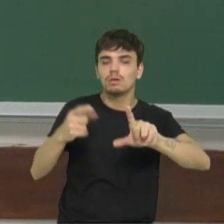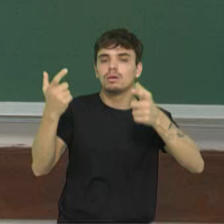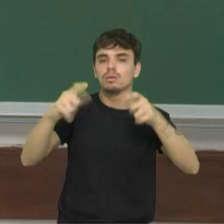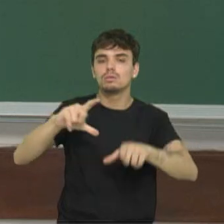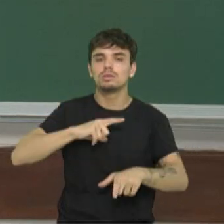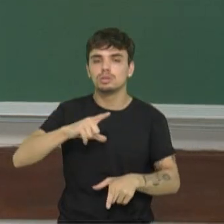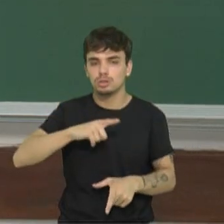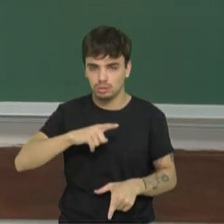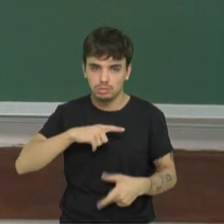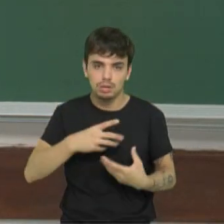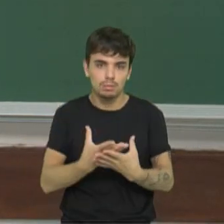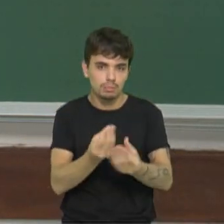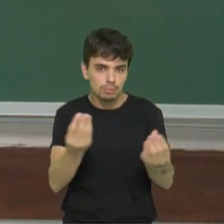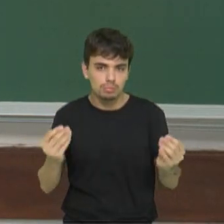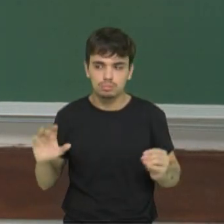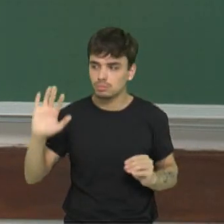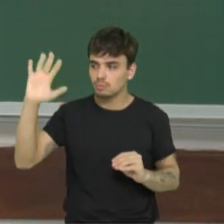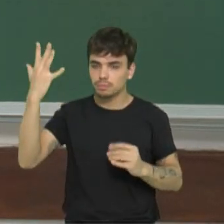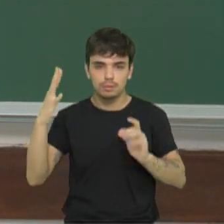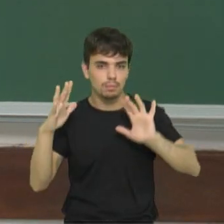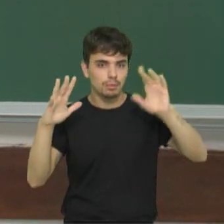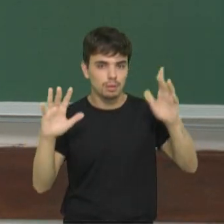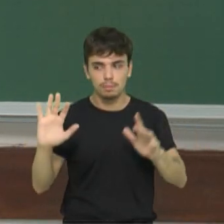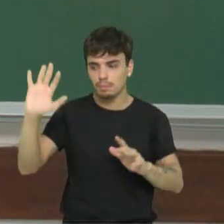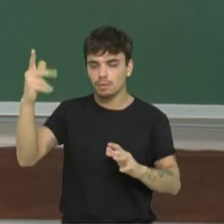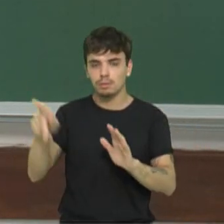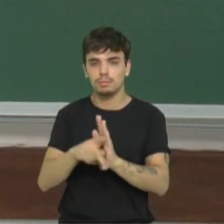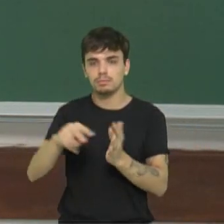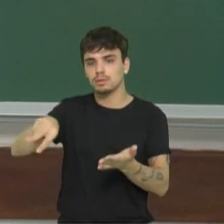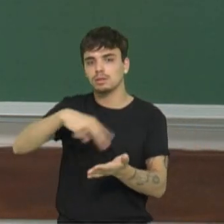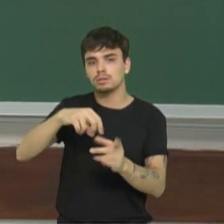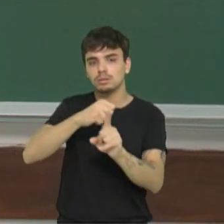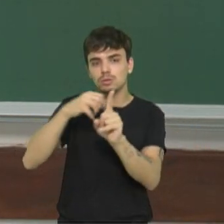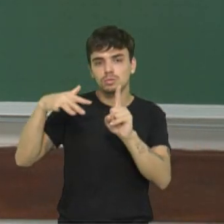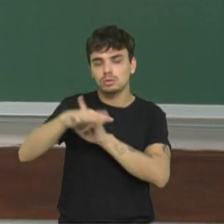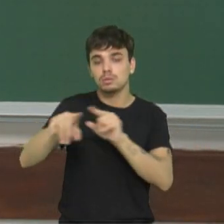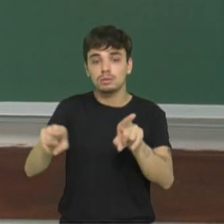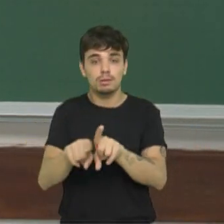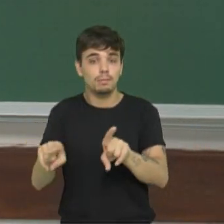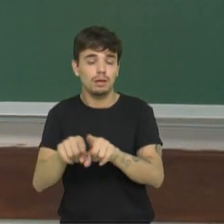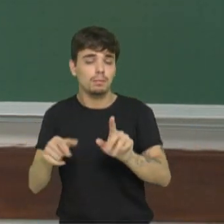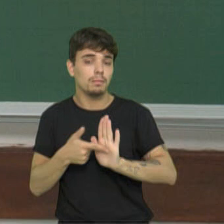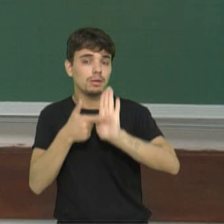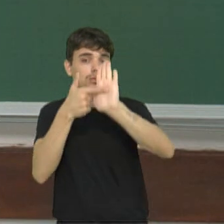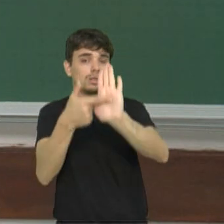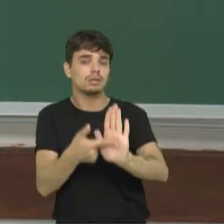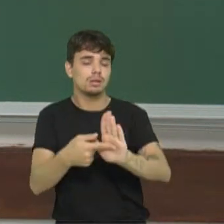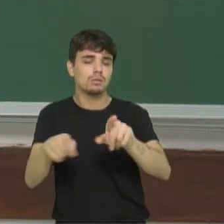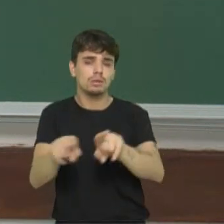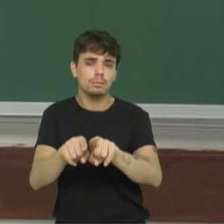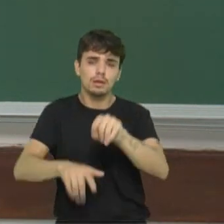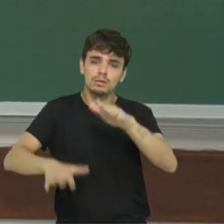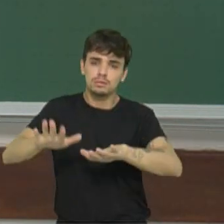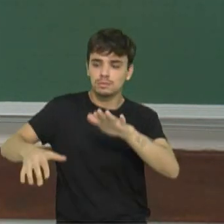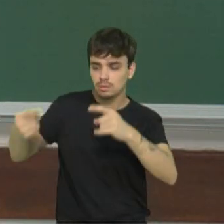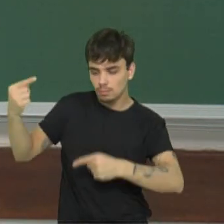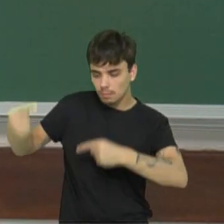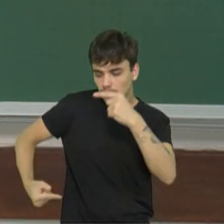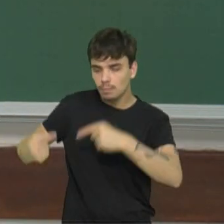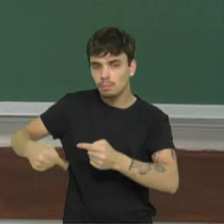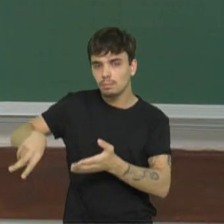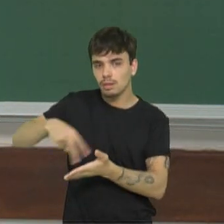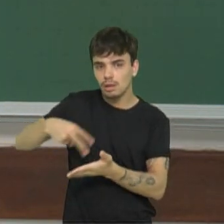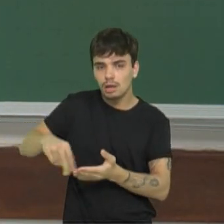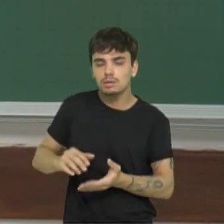onde existiam os eventos de danças sociais, mas também as apresentações e até competições de